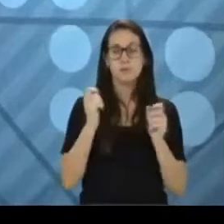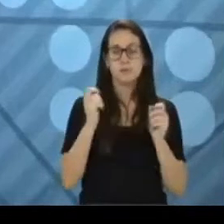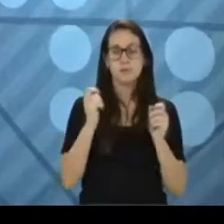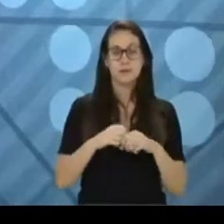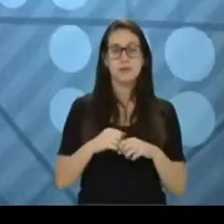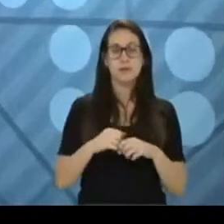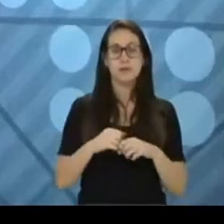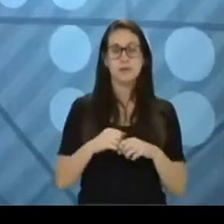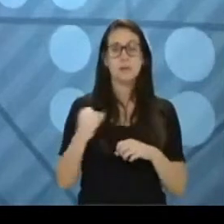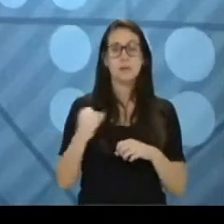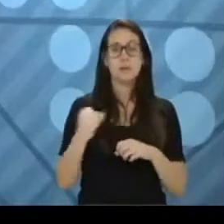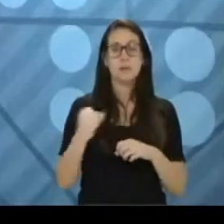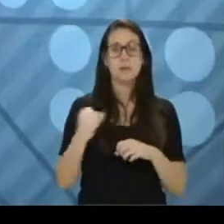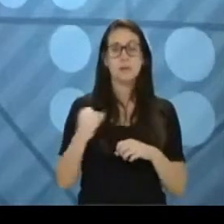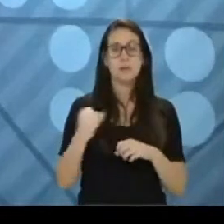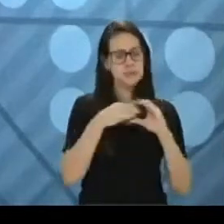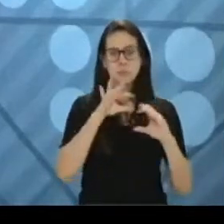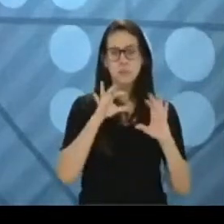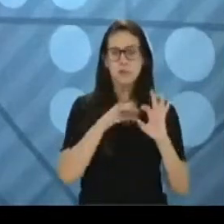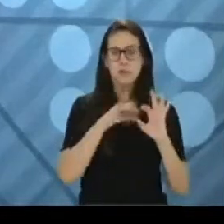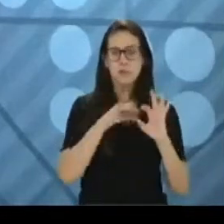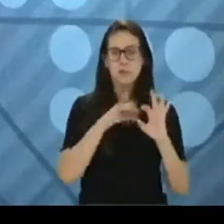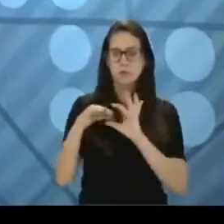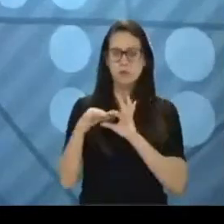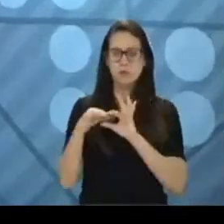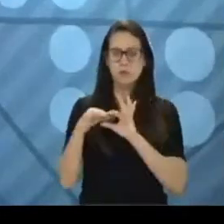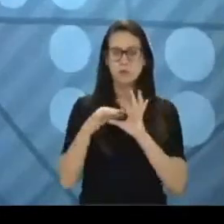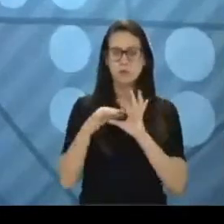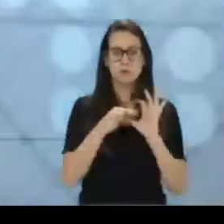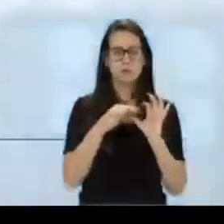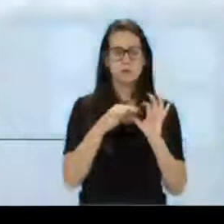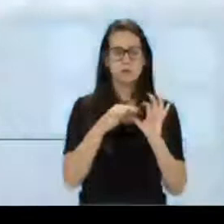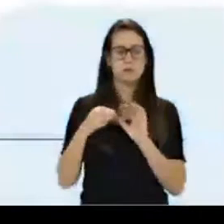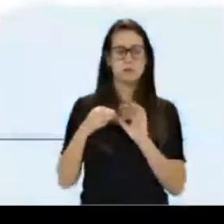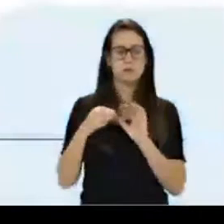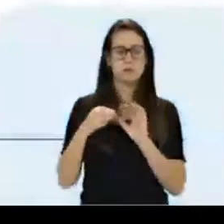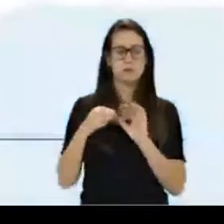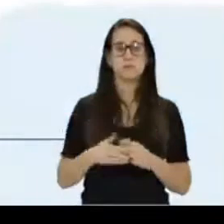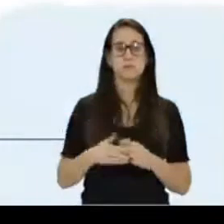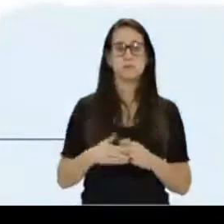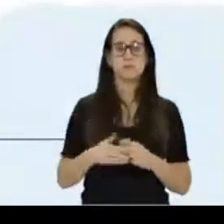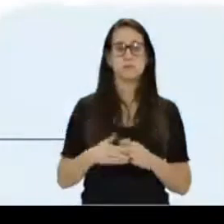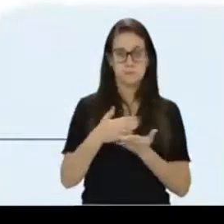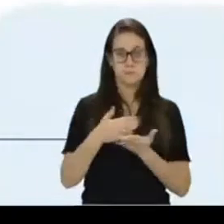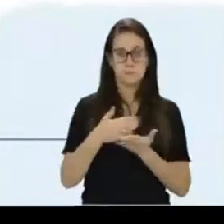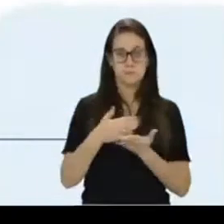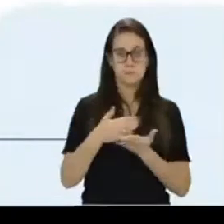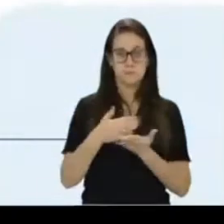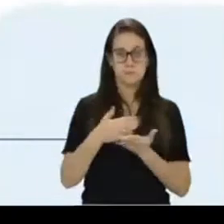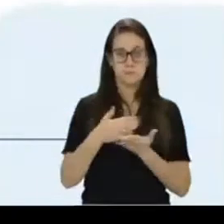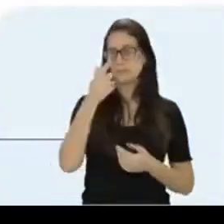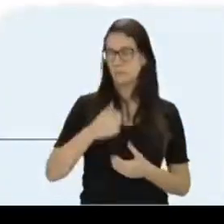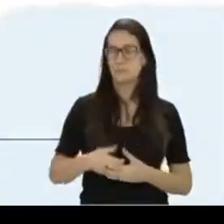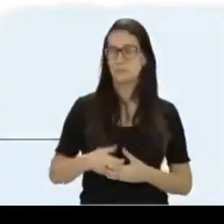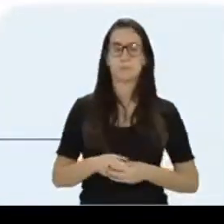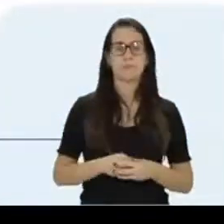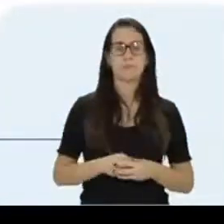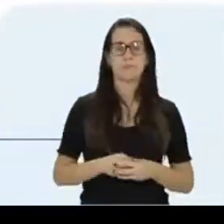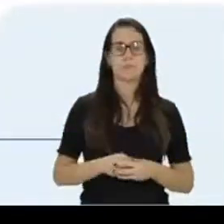importante para a comunicação entre essas células. Então, vamos continuando aqui a nossa revisão. Nós temos